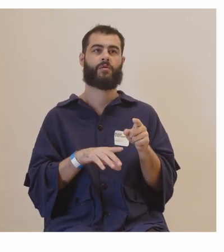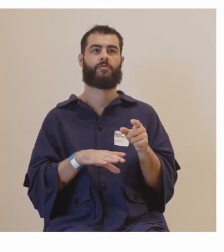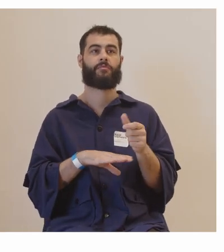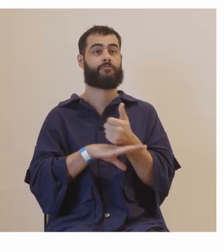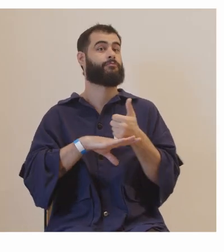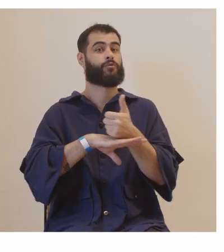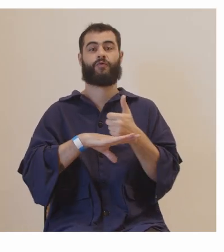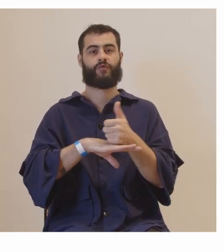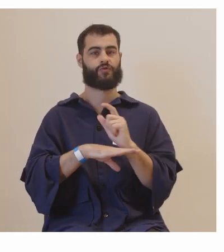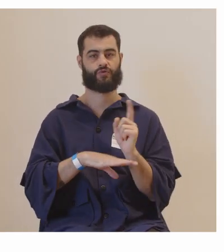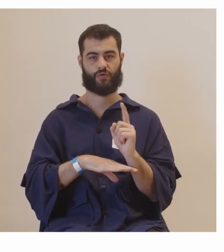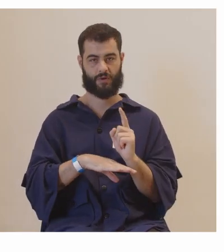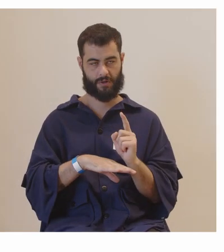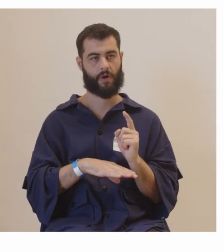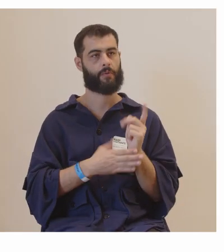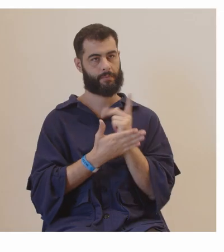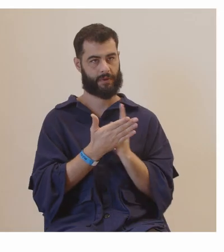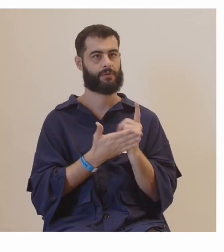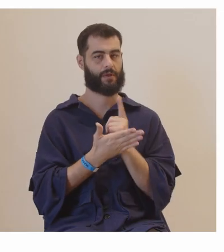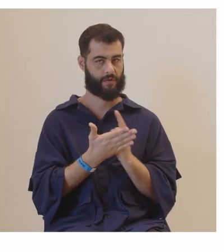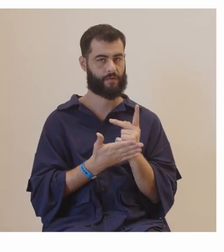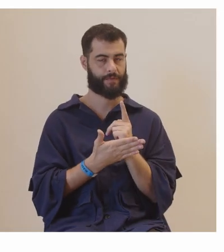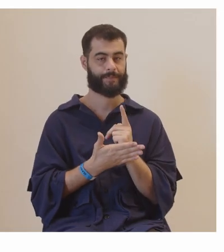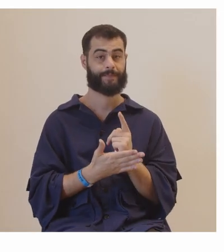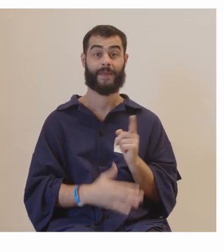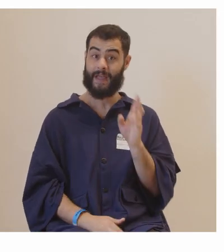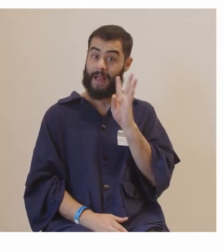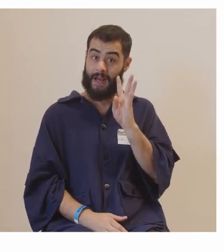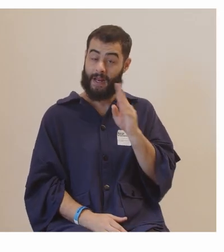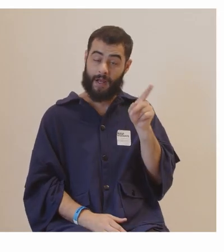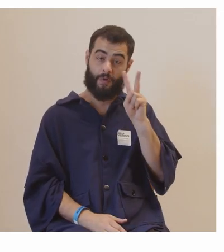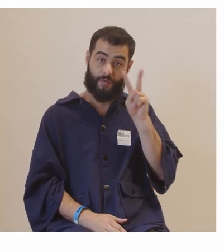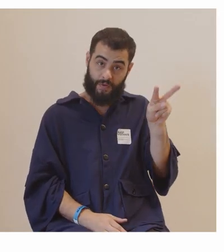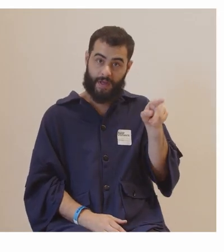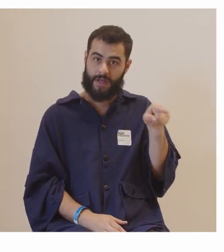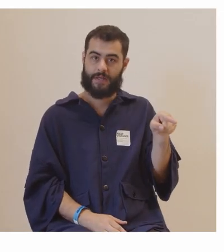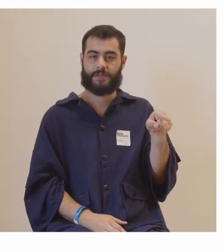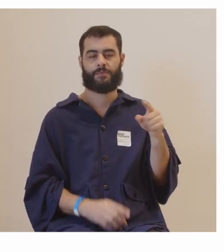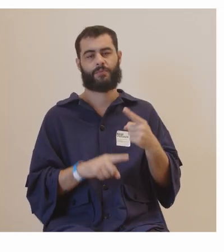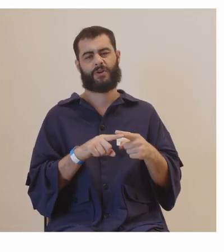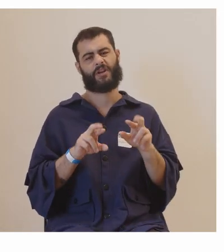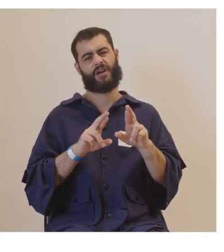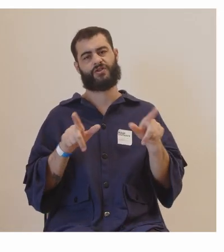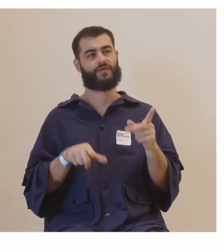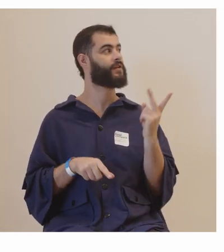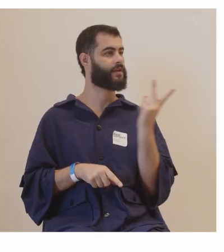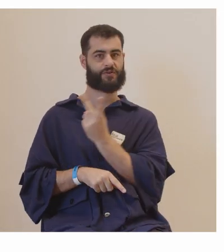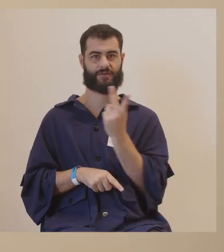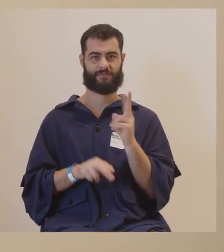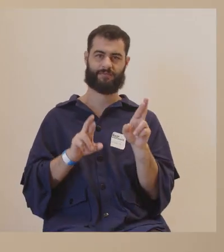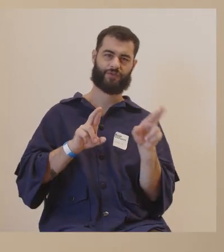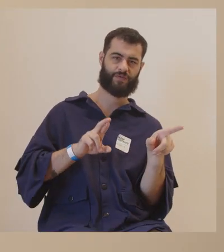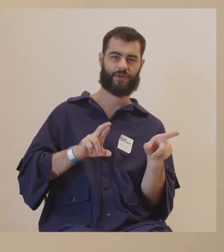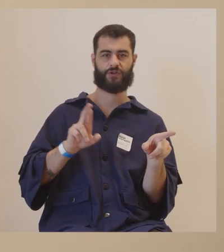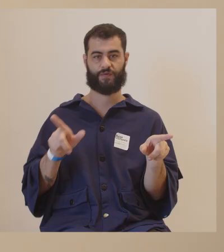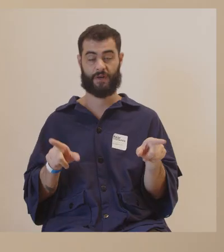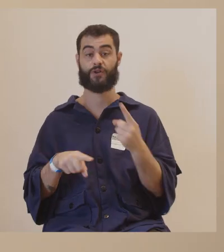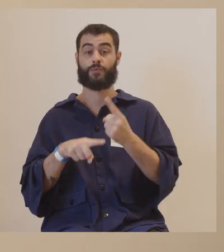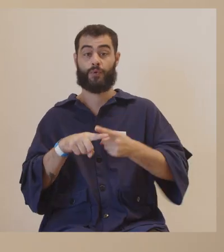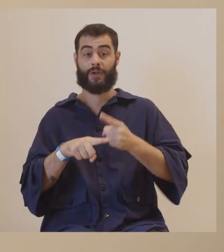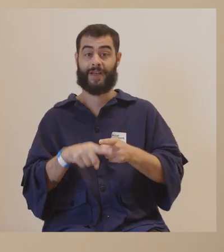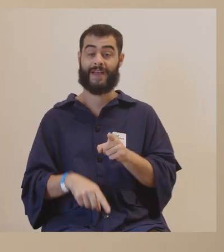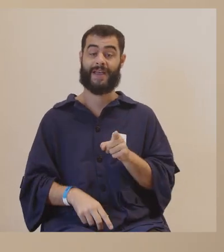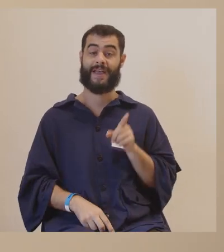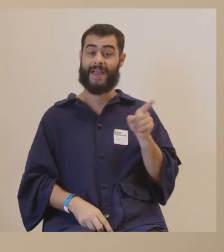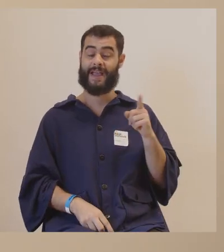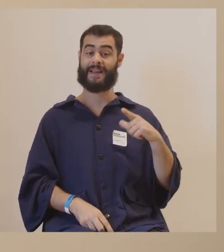O que a gente percebe aqui, e eu acho que isso é interessante de observar, e que vai ser diferente da Canoa sobre o Ept, é porque ele está trabalhando